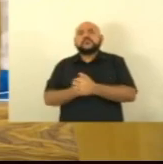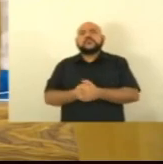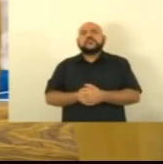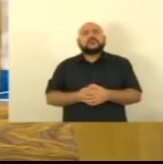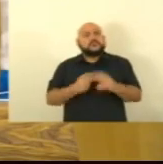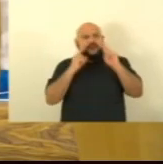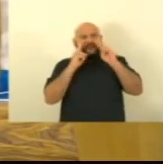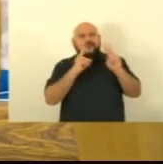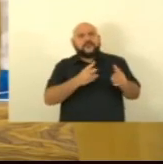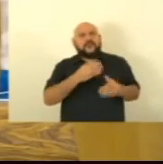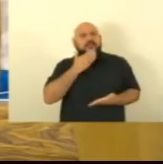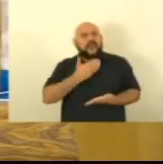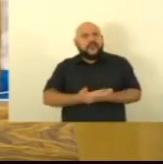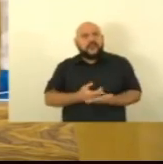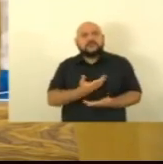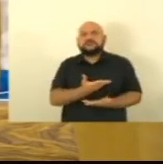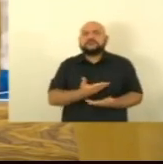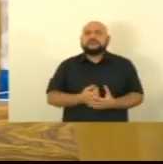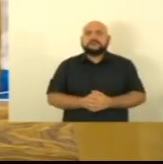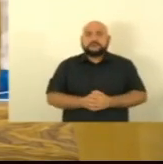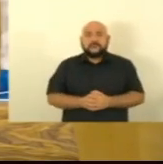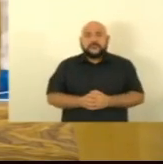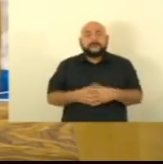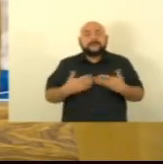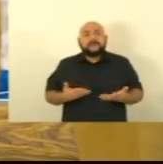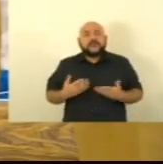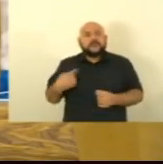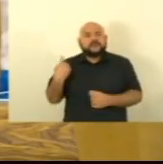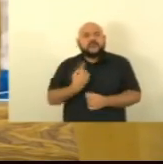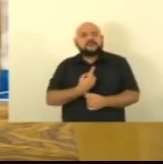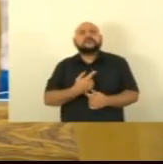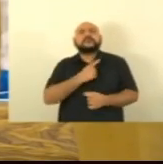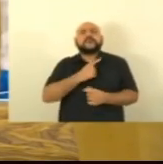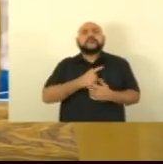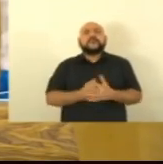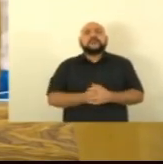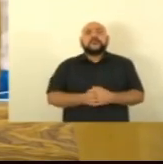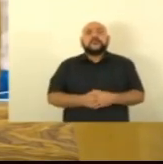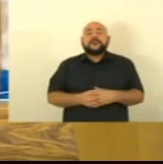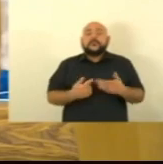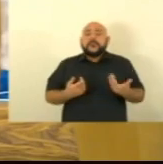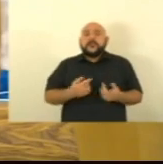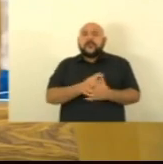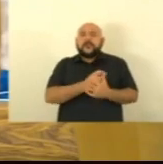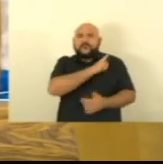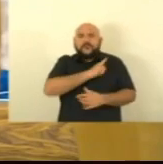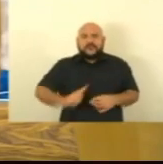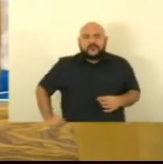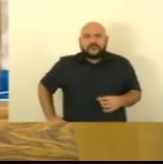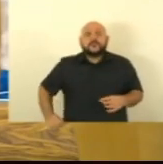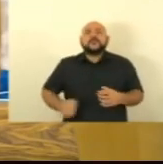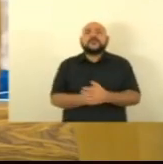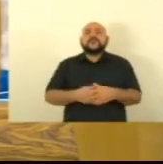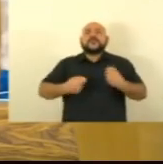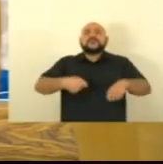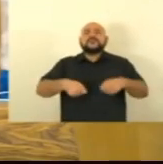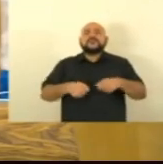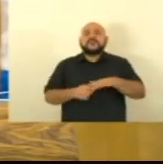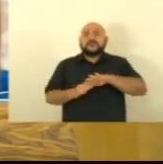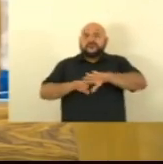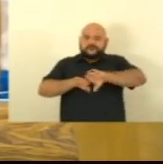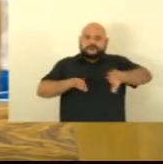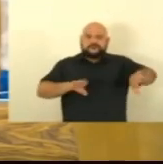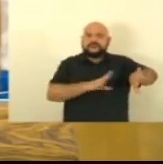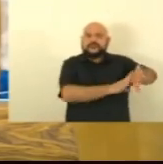absurdo. Quer dizer, a gente teve um governador afastado do poder por decisão do Supremo, do ministro